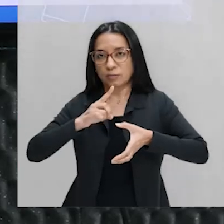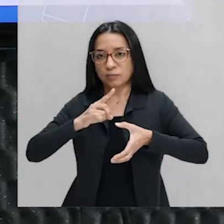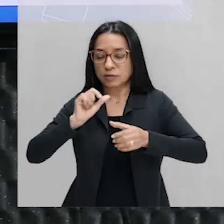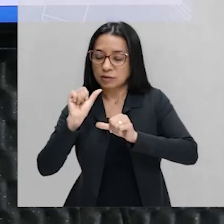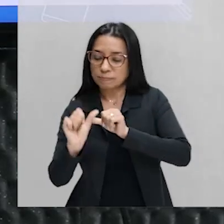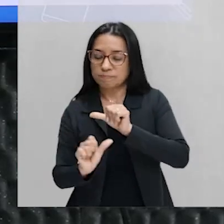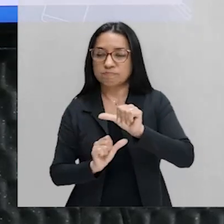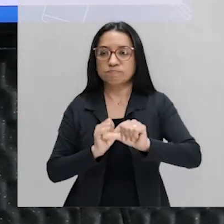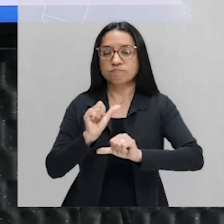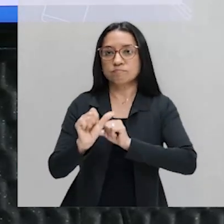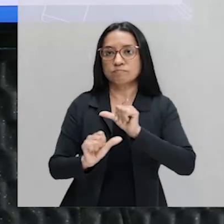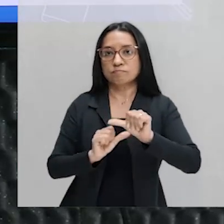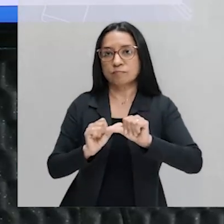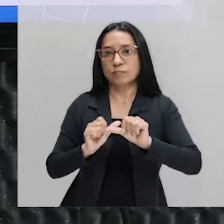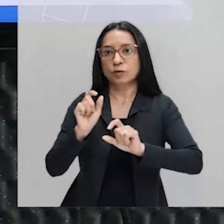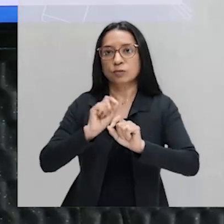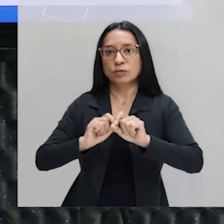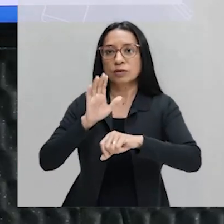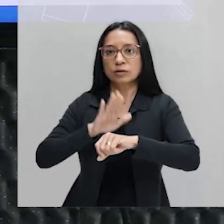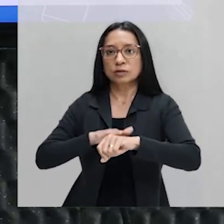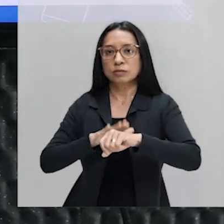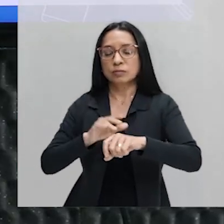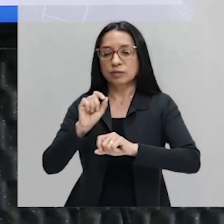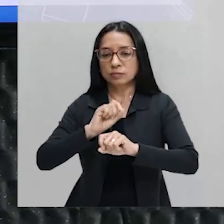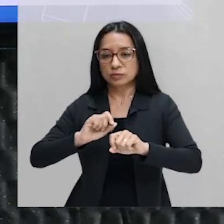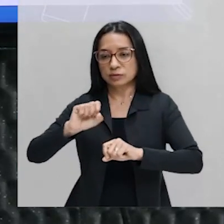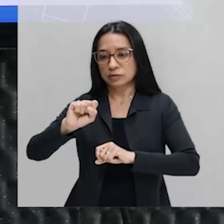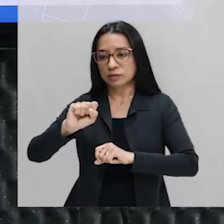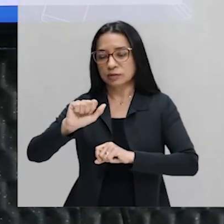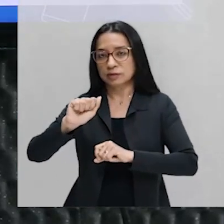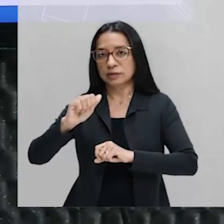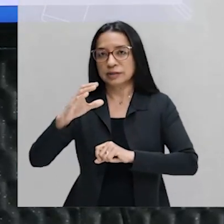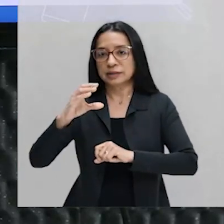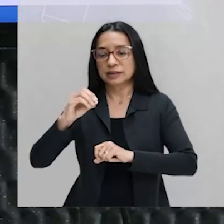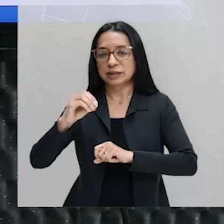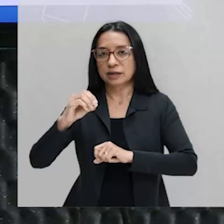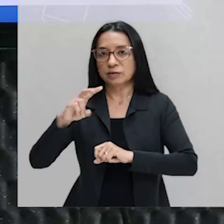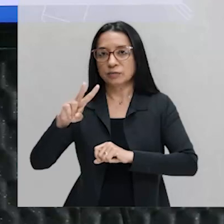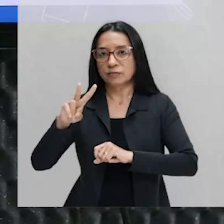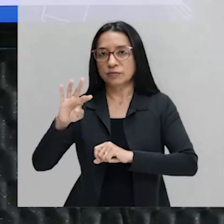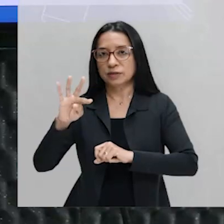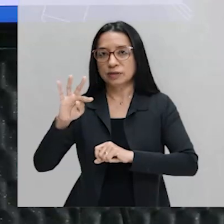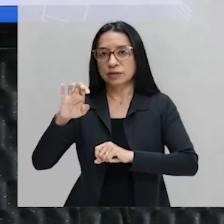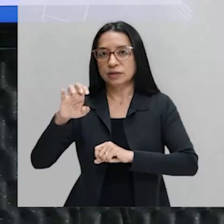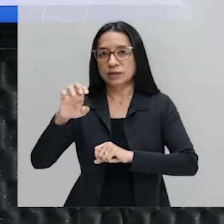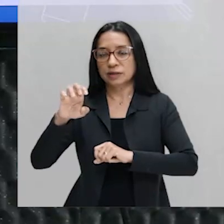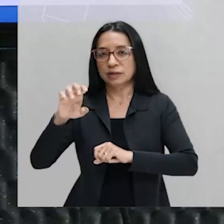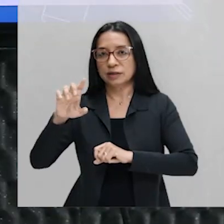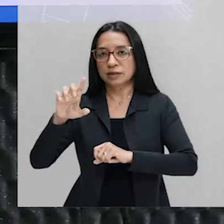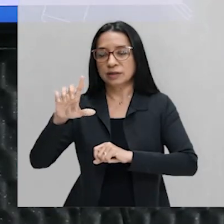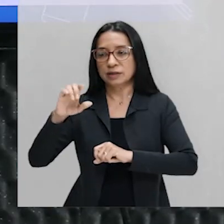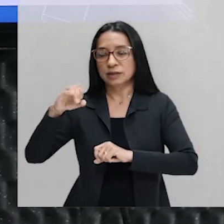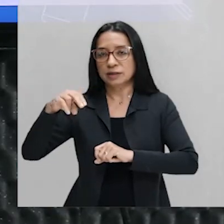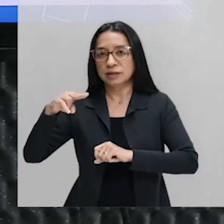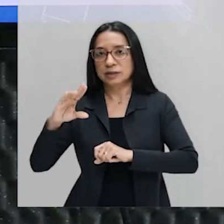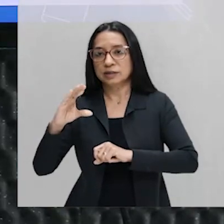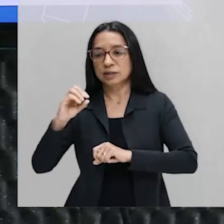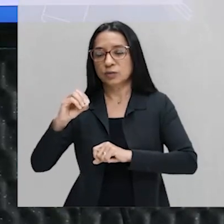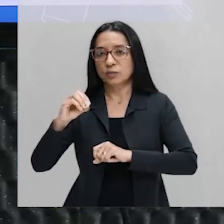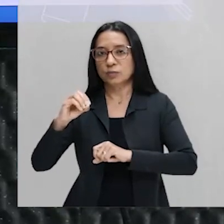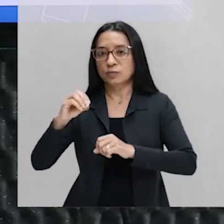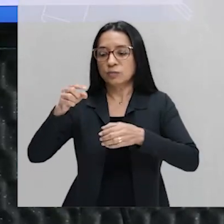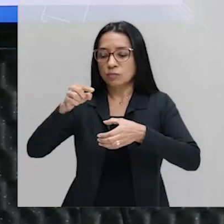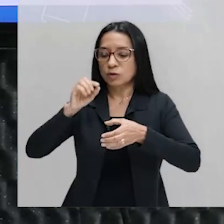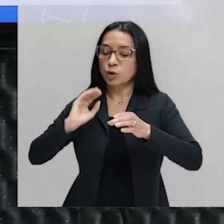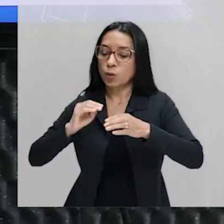se transformar no que nós chamamos de saco vitelínico. O saco vitelínico é o saco que armazena